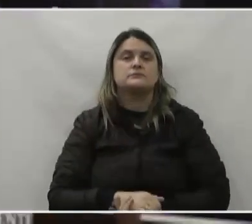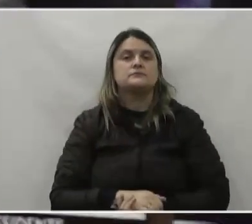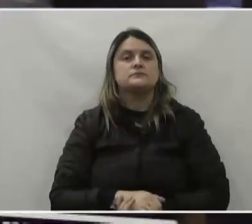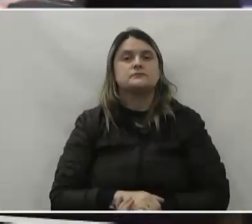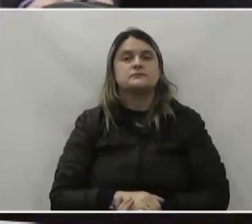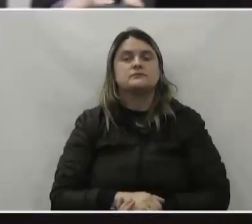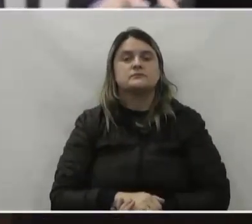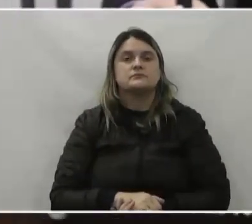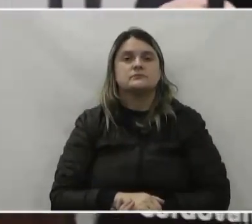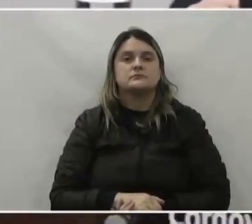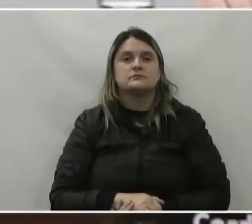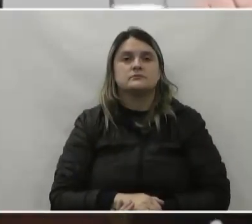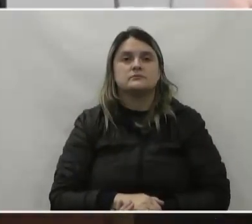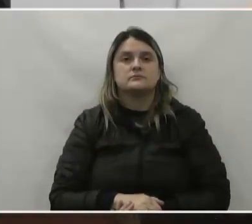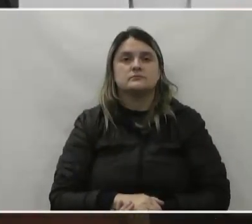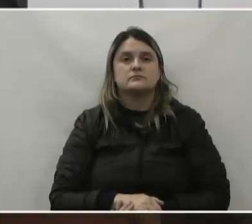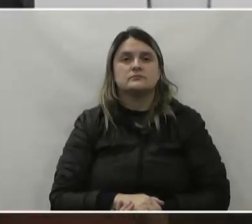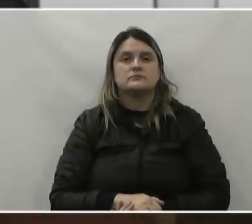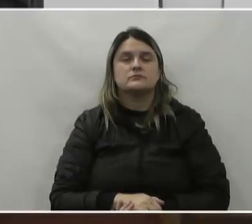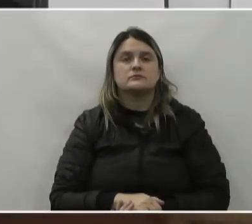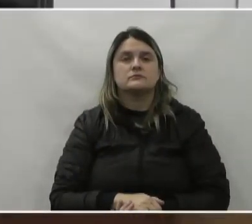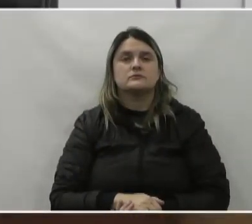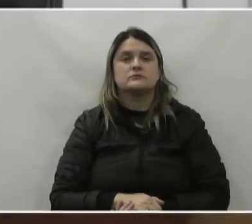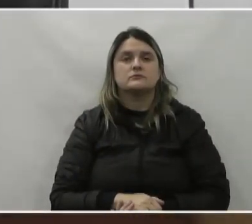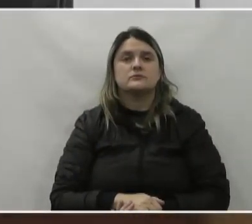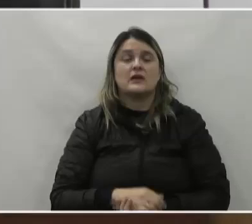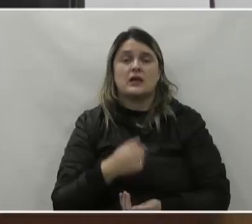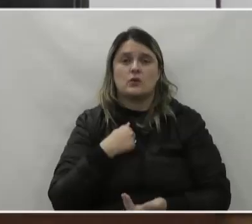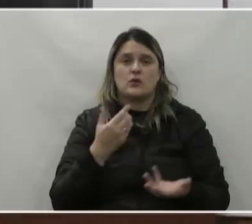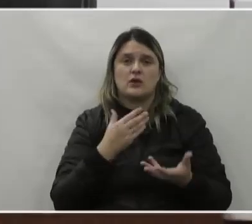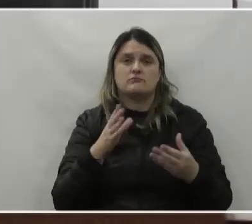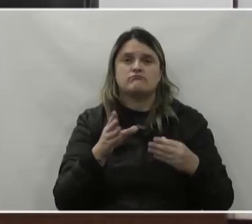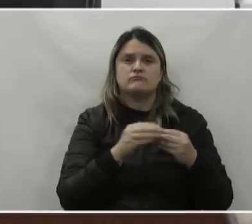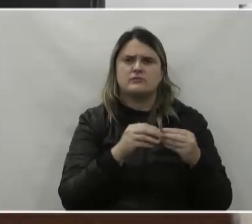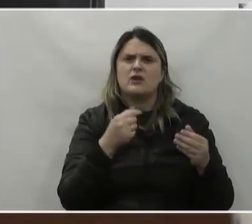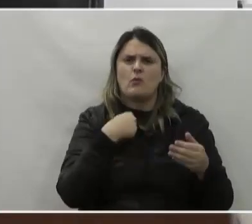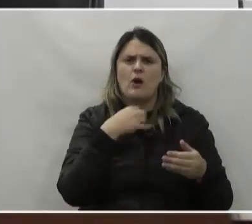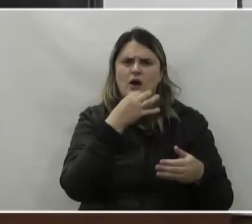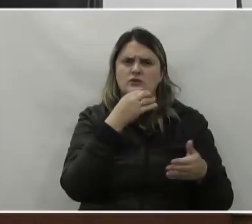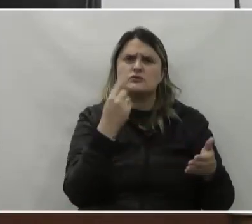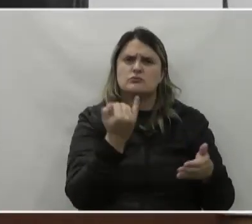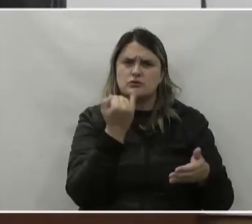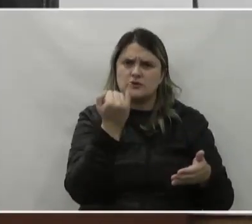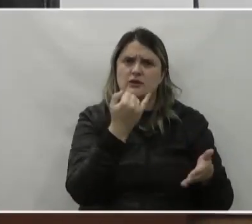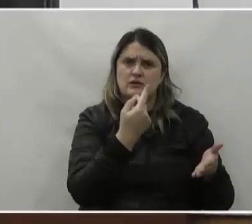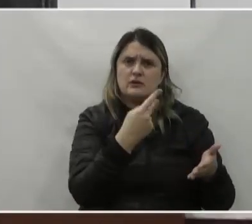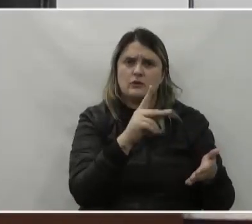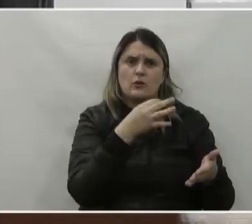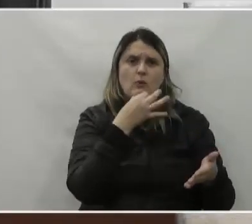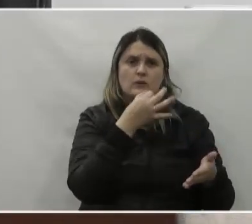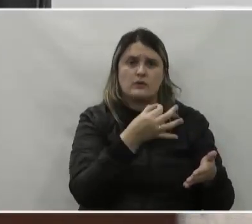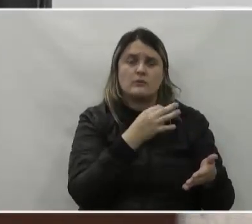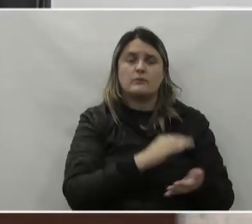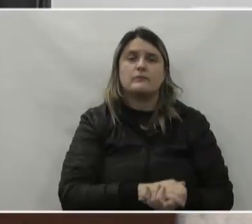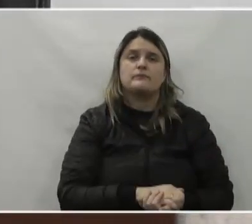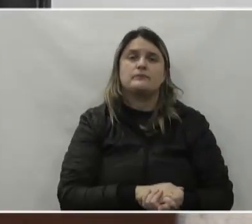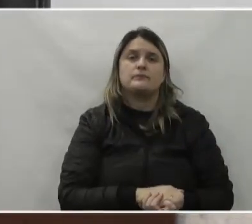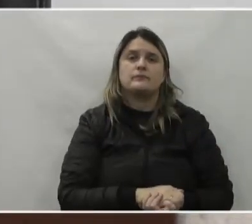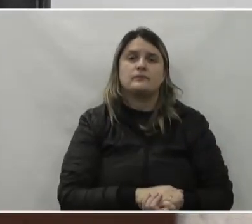Cardoso. Só para complementar, vereador, acho válido, né, também a sua colocação